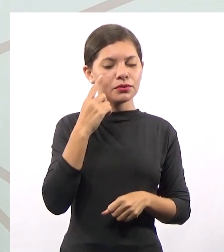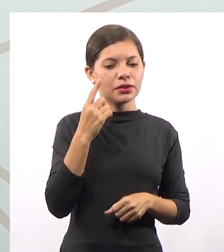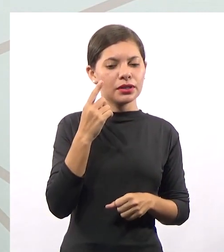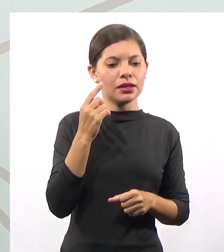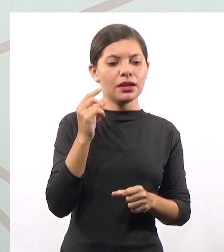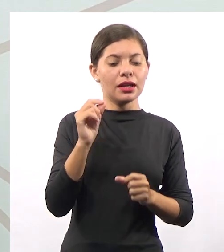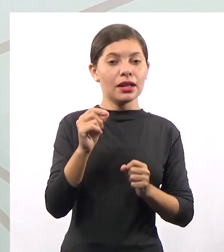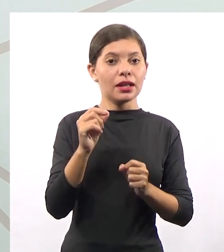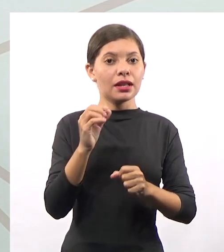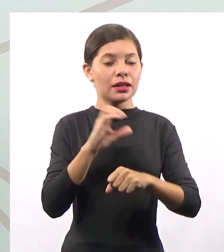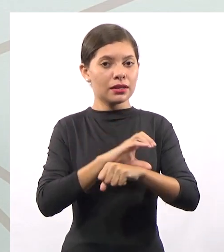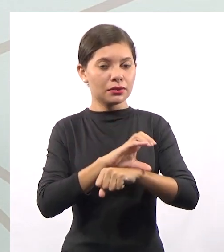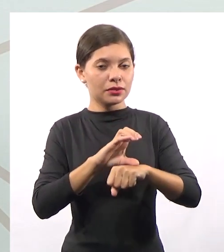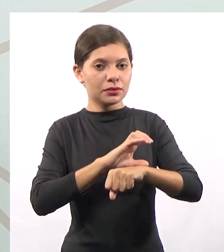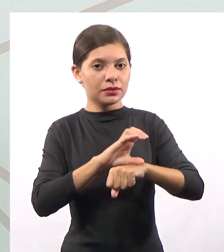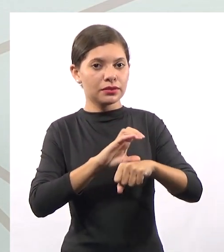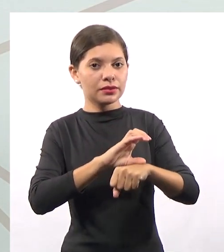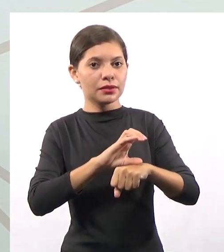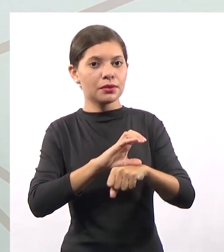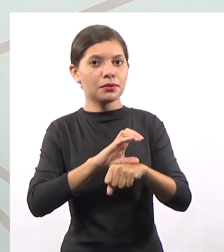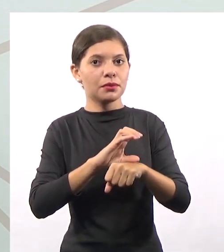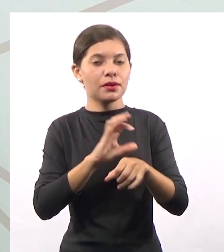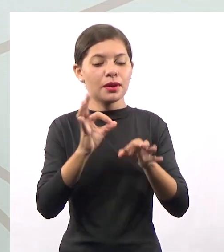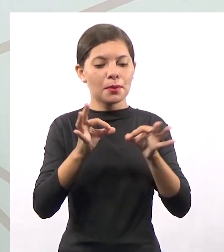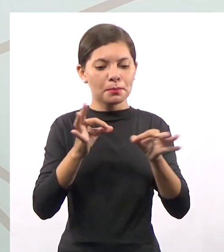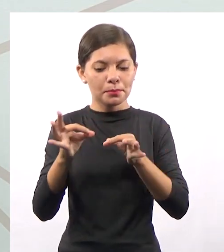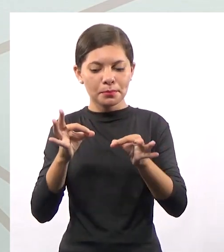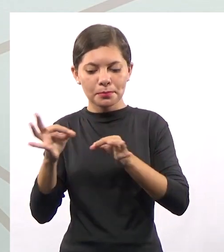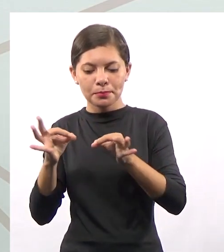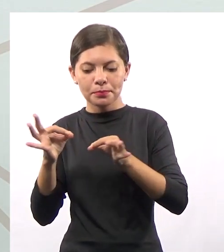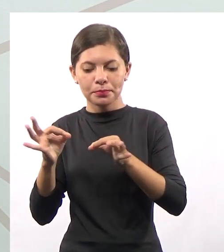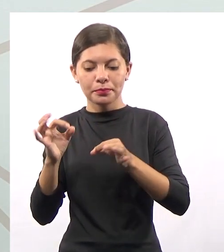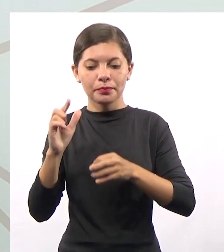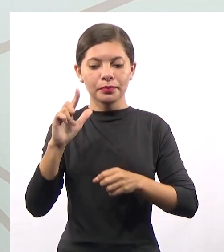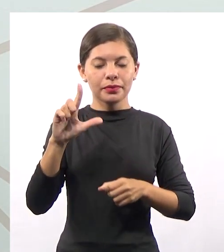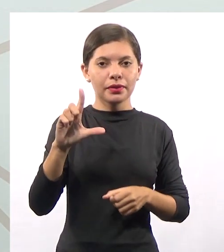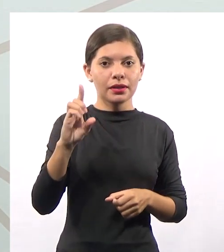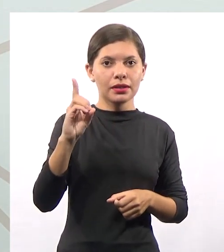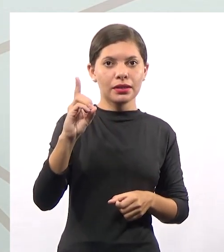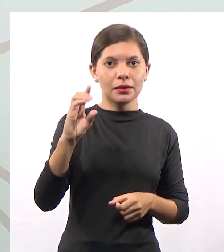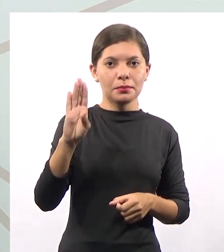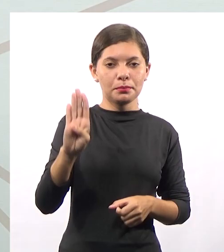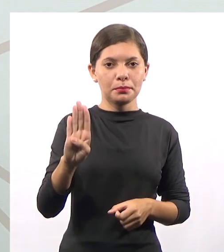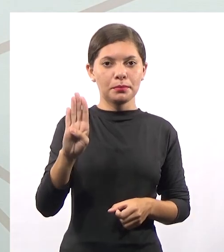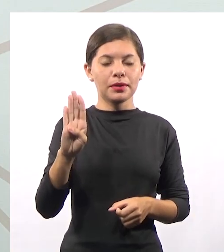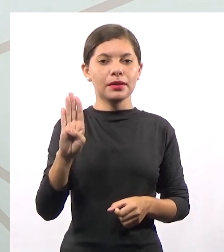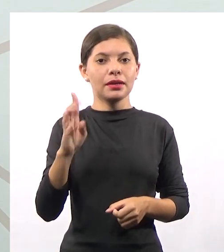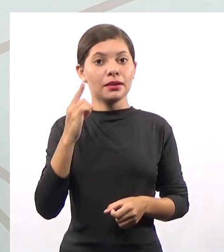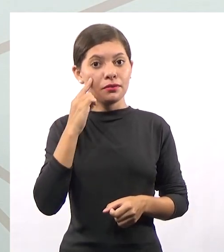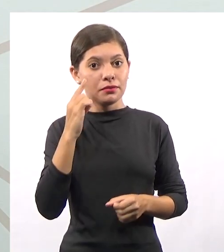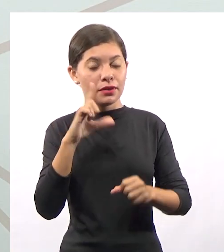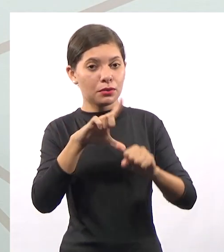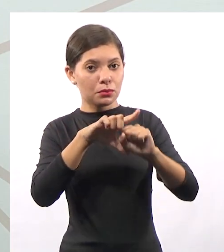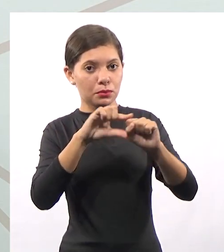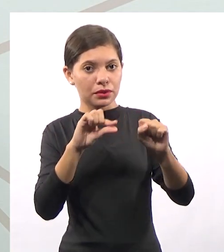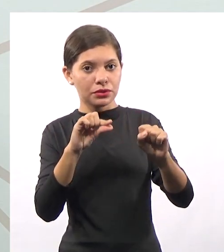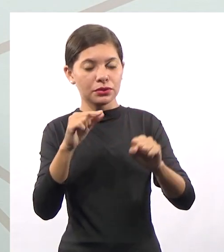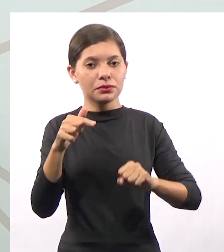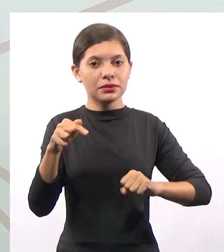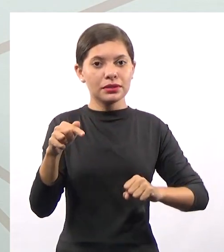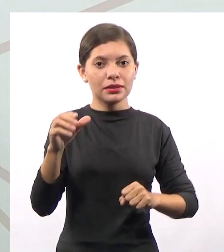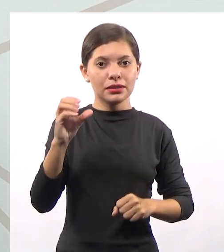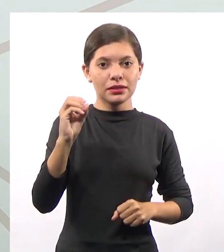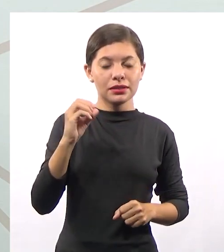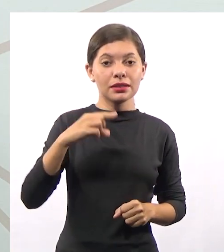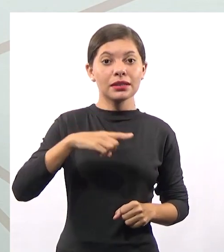previsto lá na Constituição e ele foi operacionalizado pela LDB. a LDB prevê no artigo 70